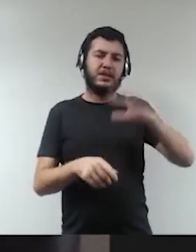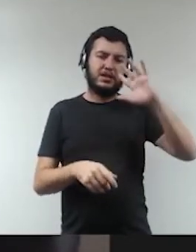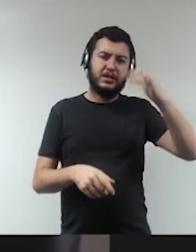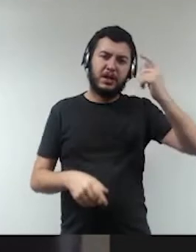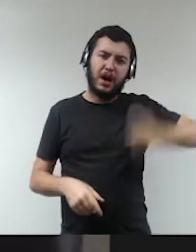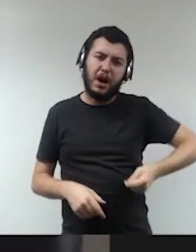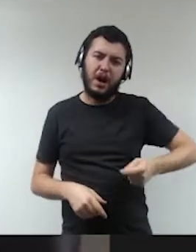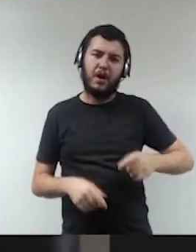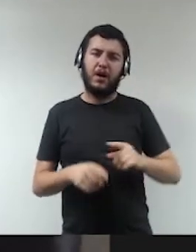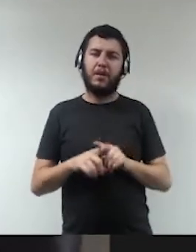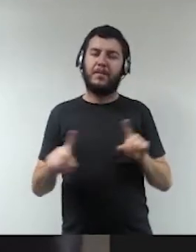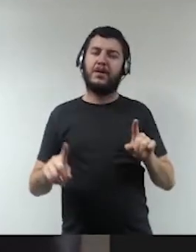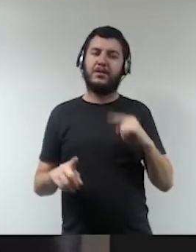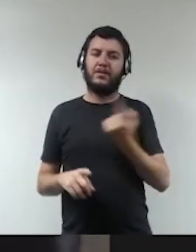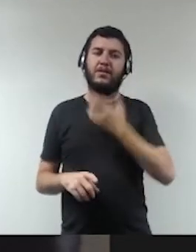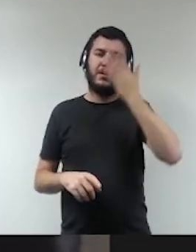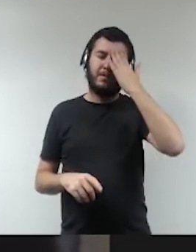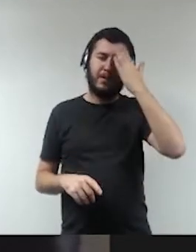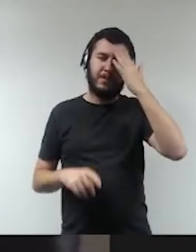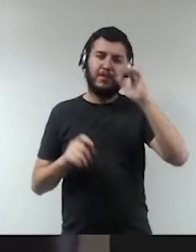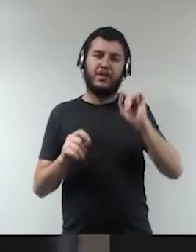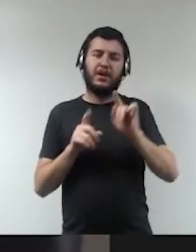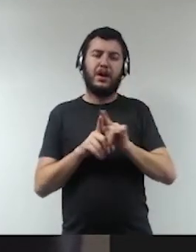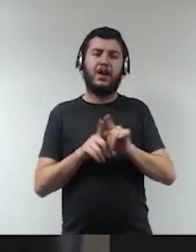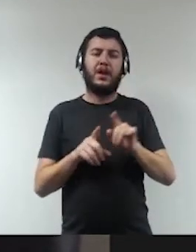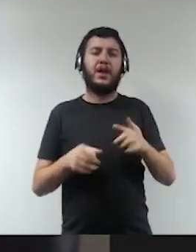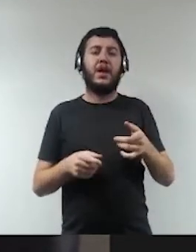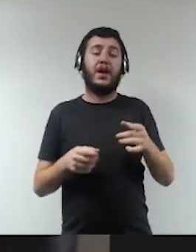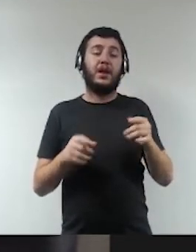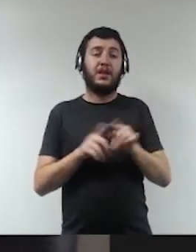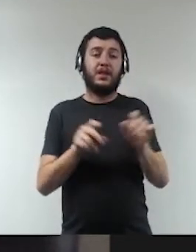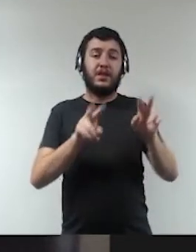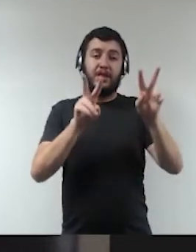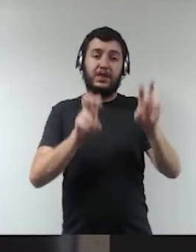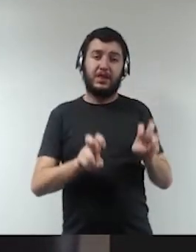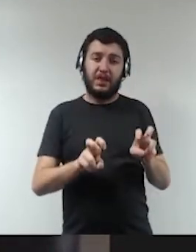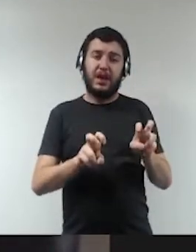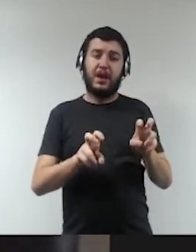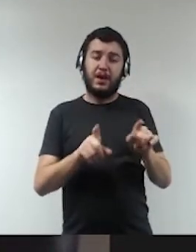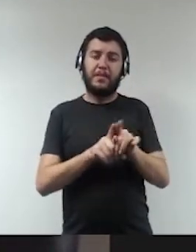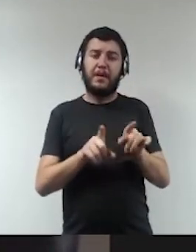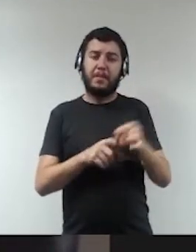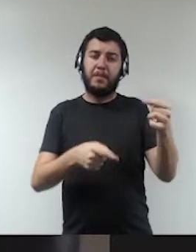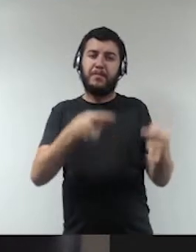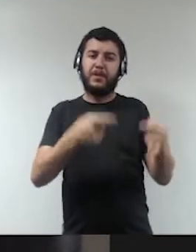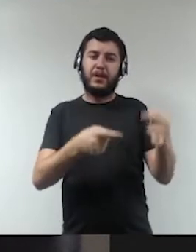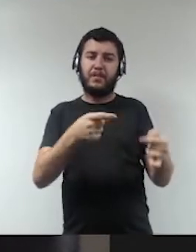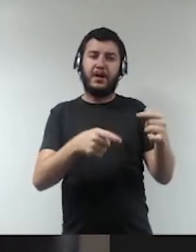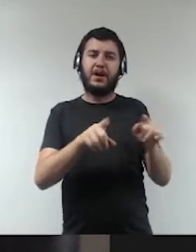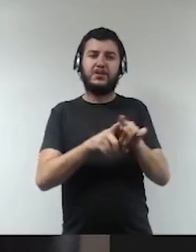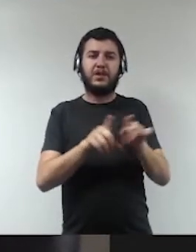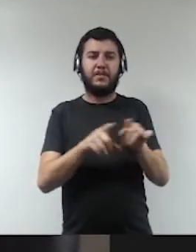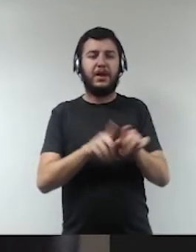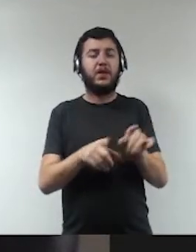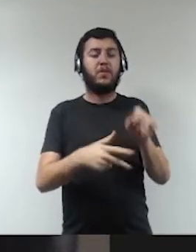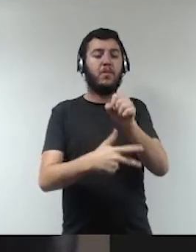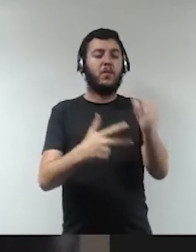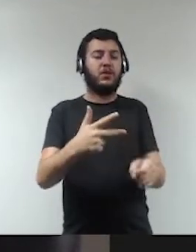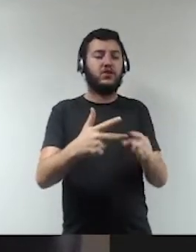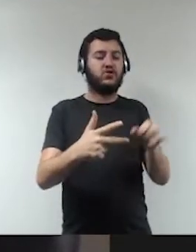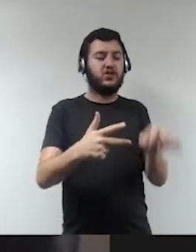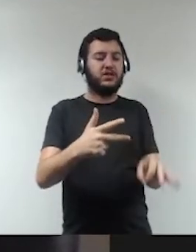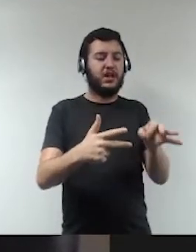de retardar a pacificação de temas e descongestionar o Poder Judiciário, induz os